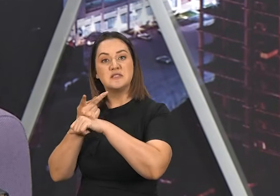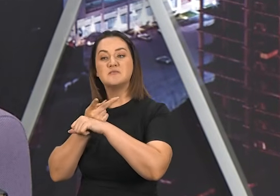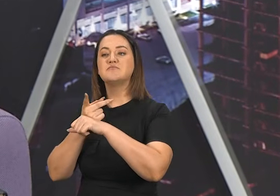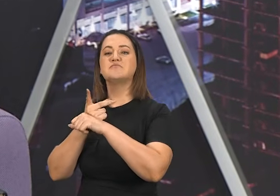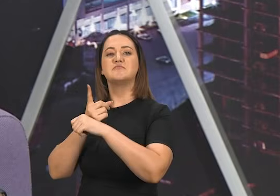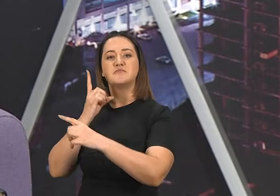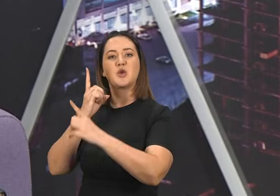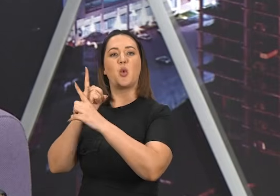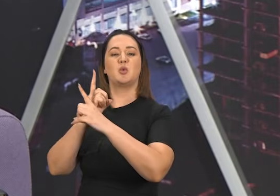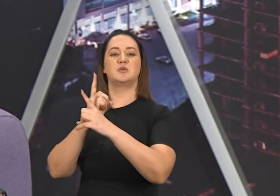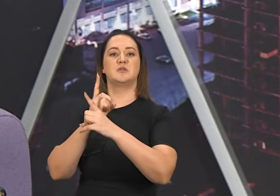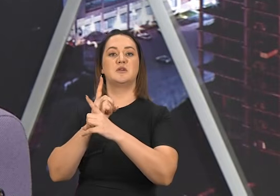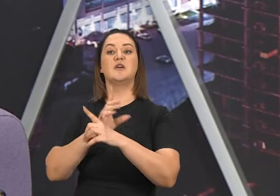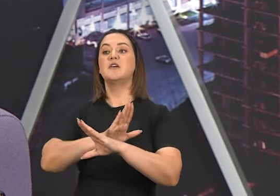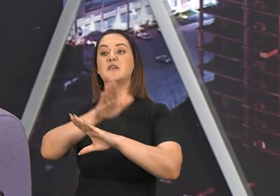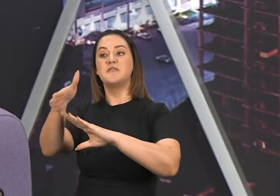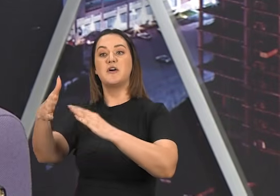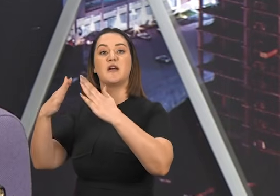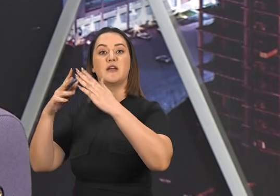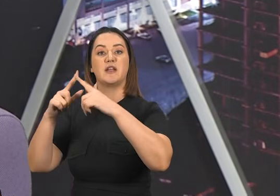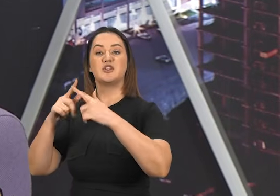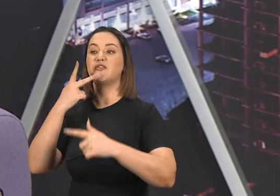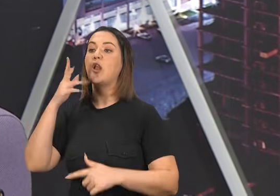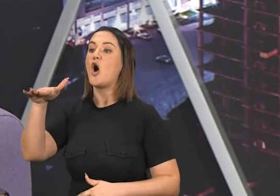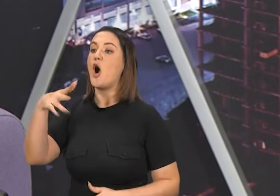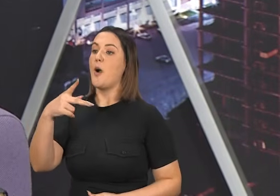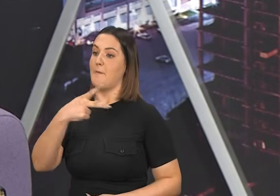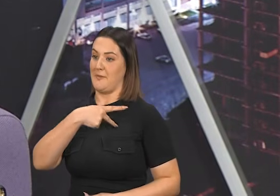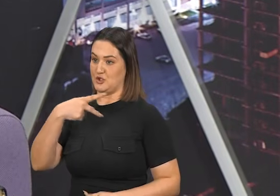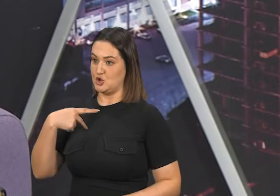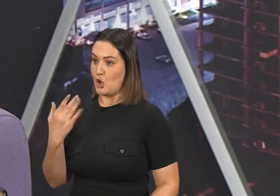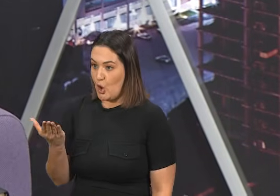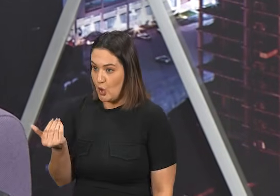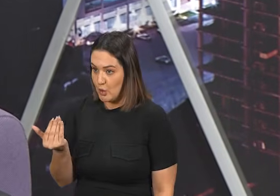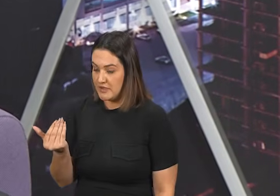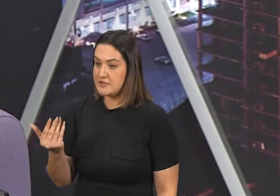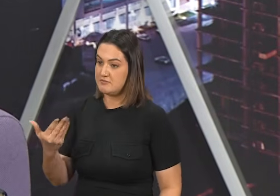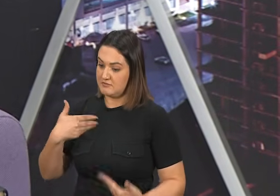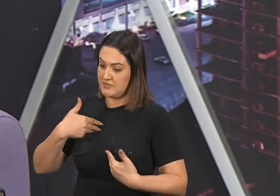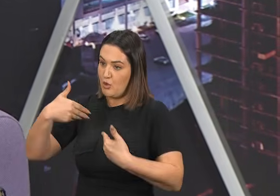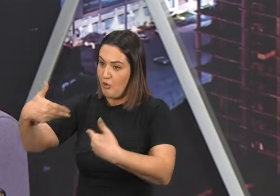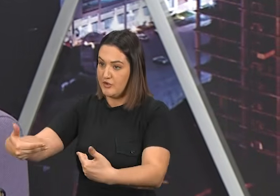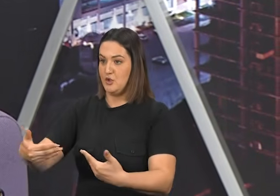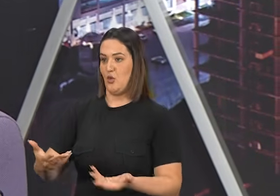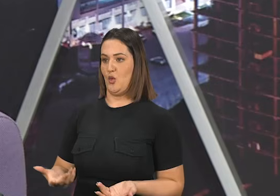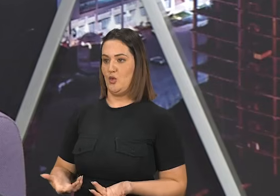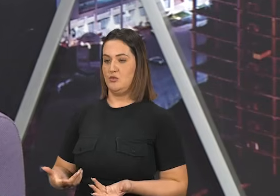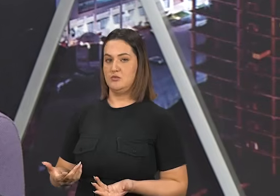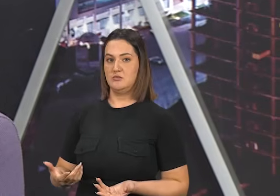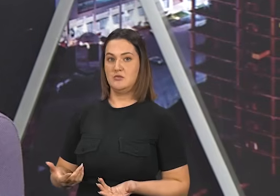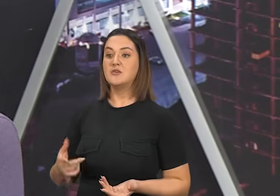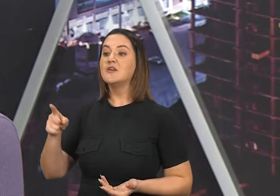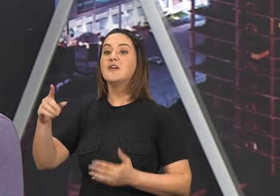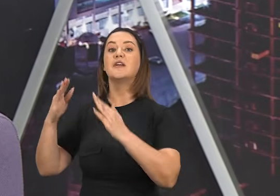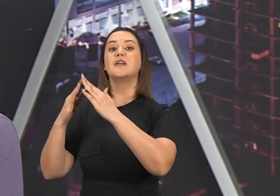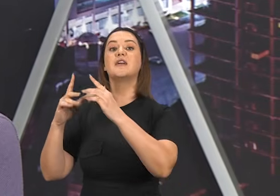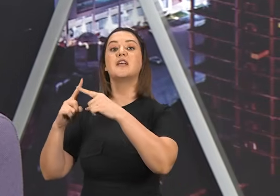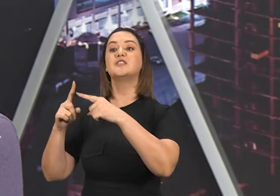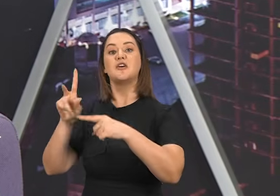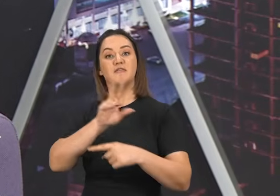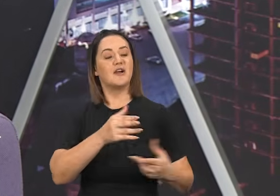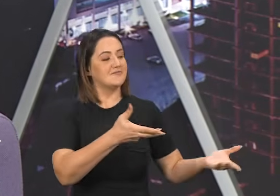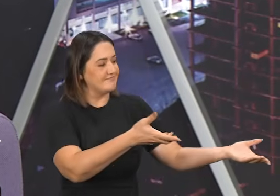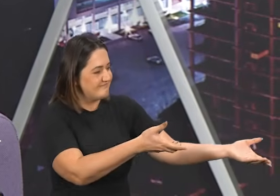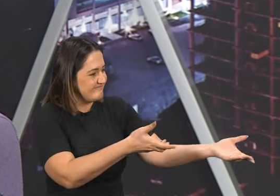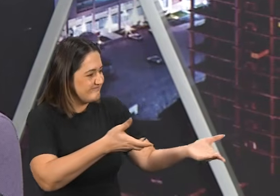encontreumaigreja.com.br. Vai lá. Fala que o pastor Luiz convidou você. Fala que você é meu convidado. É minha convidada. E a